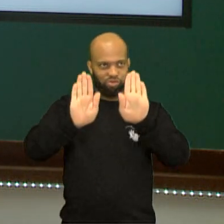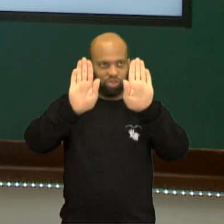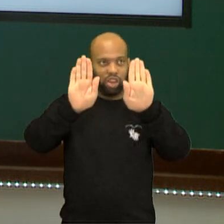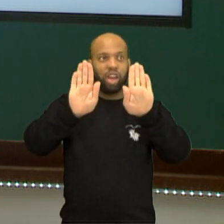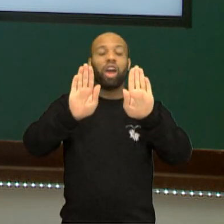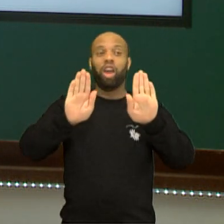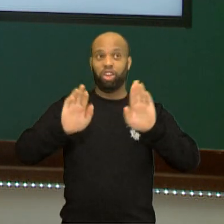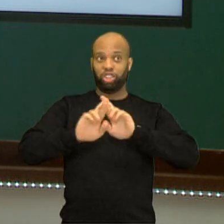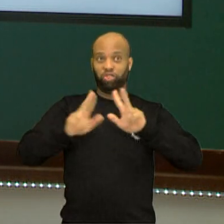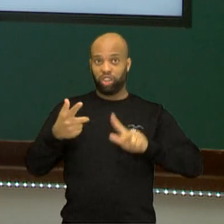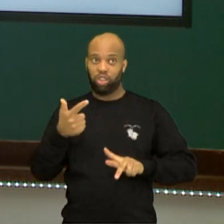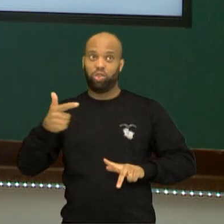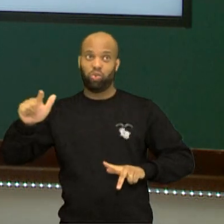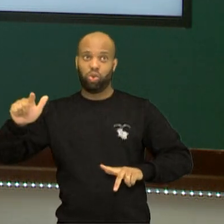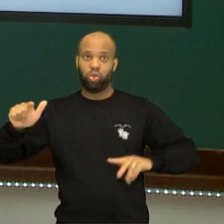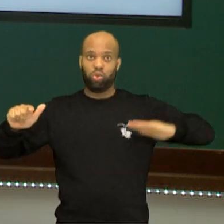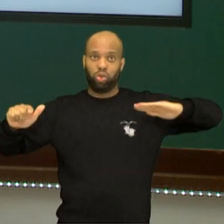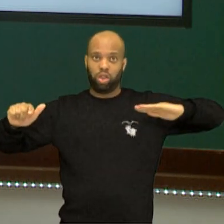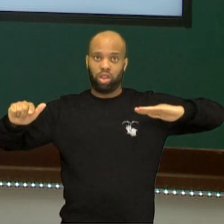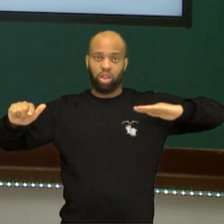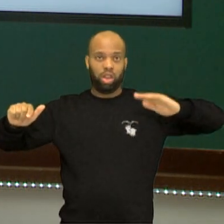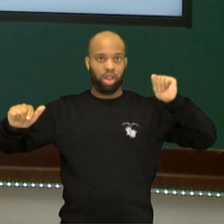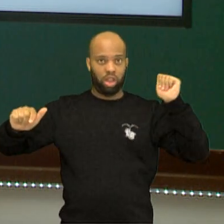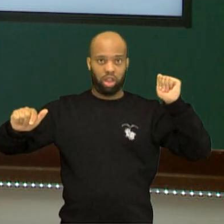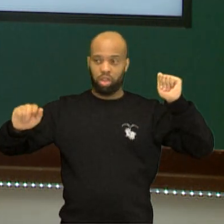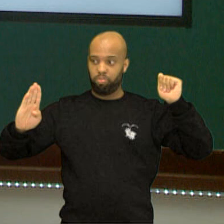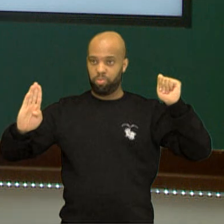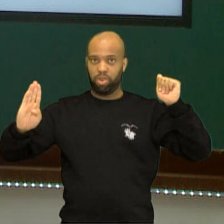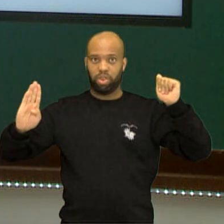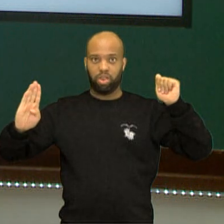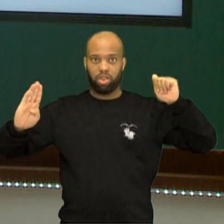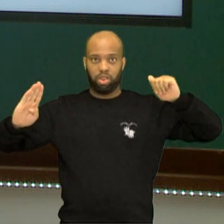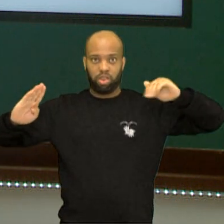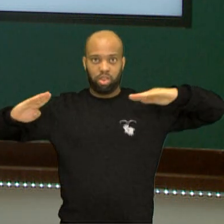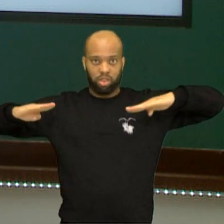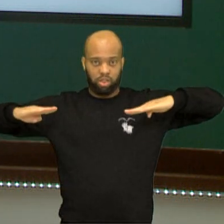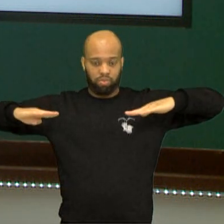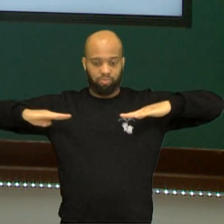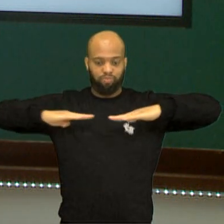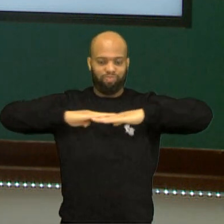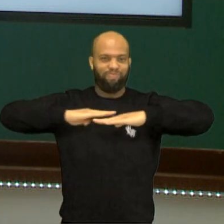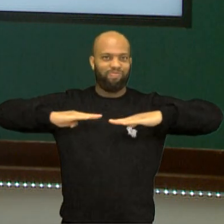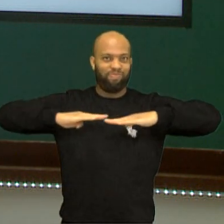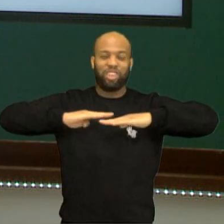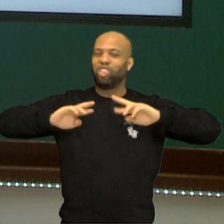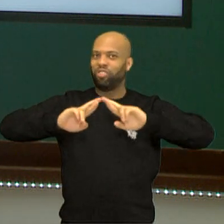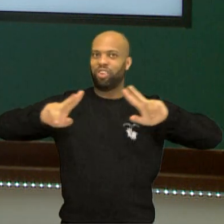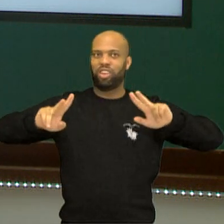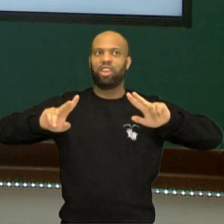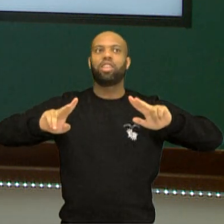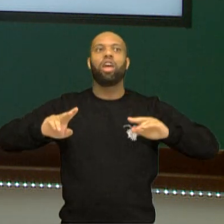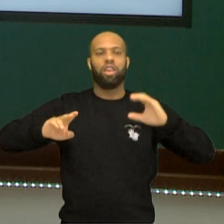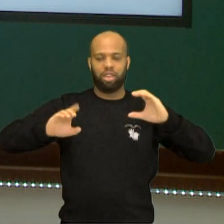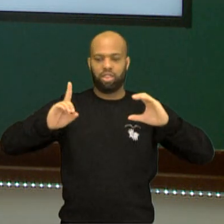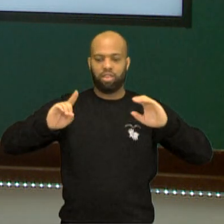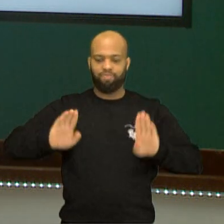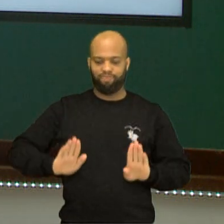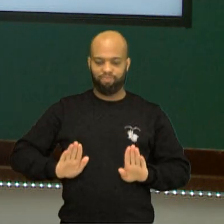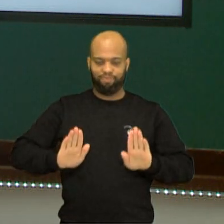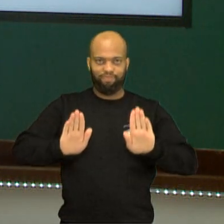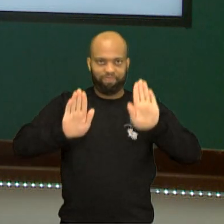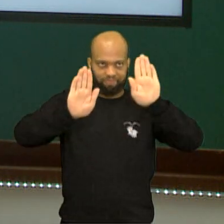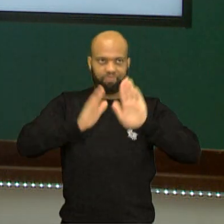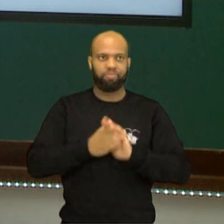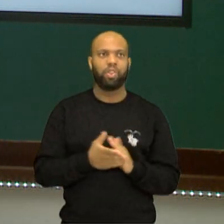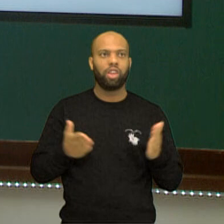de sul para o norte. Quem tem a mesmo módulo de velocidade? Isso aqui é fácil, né? A gente vai perceber